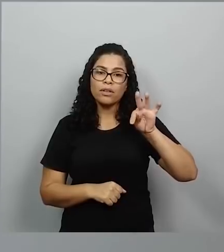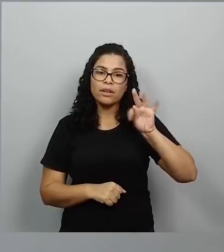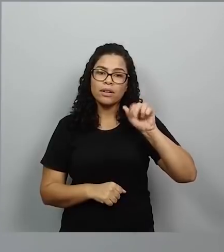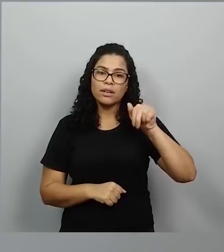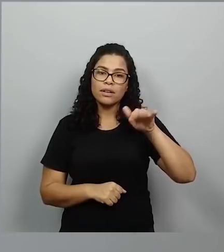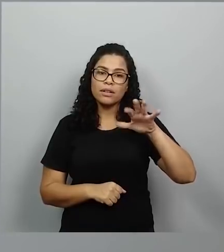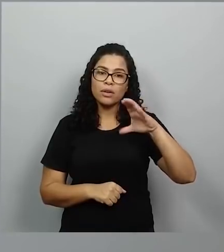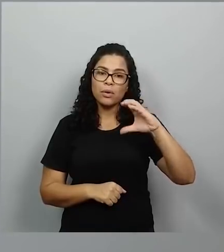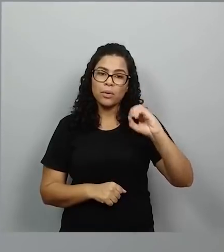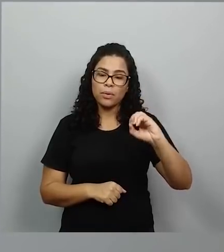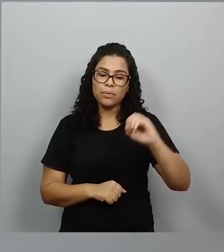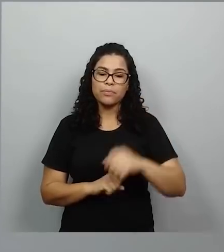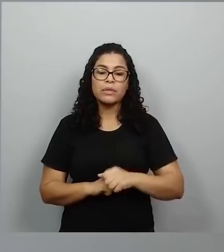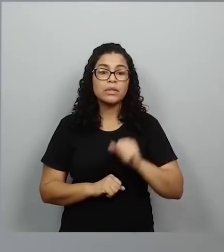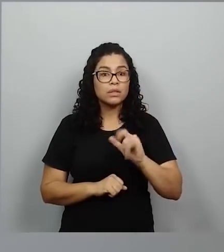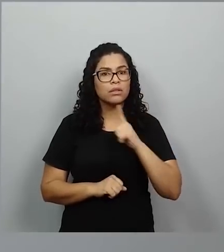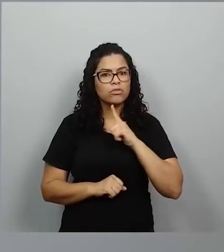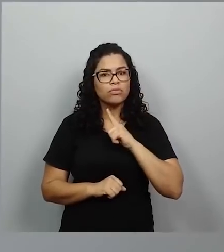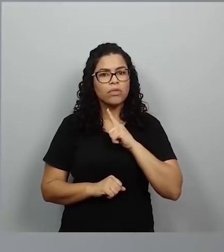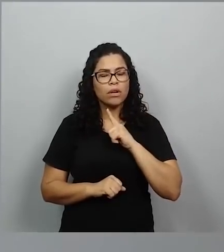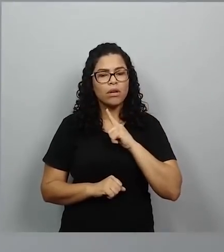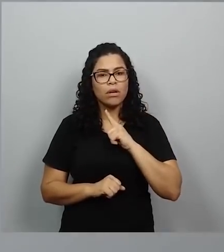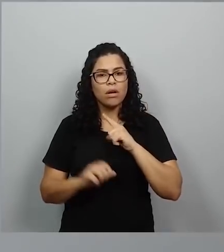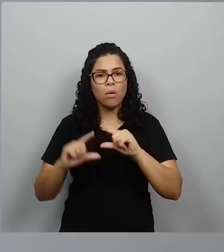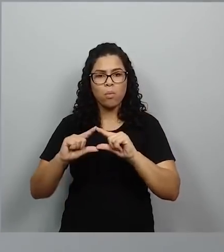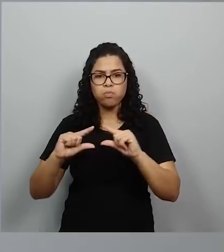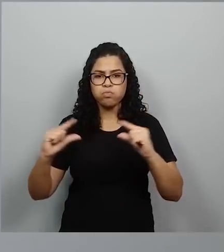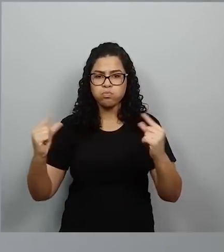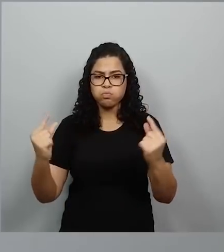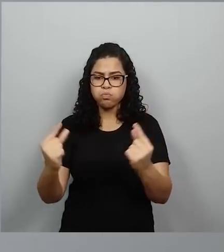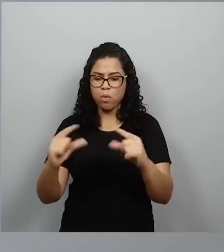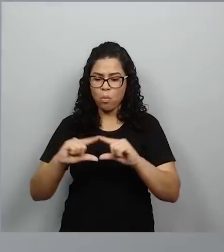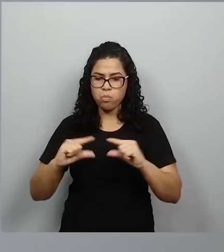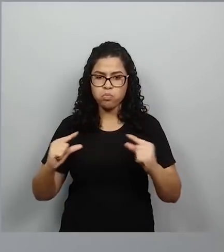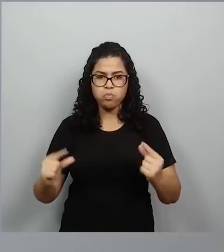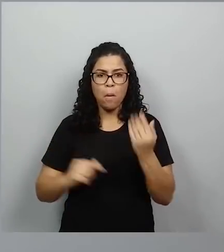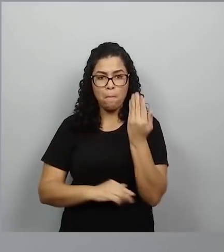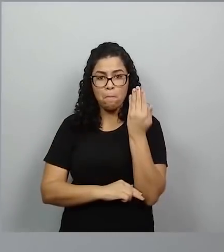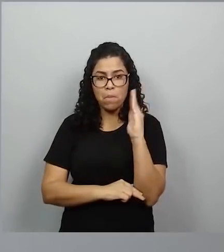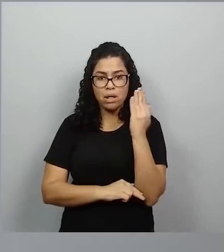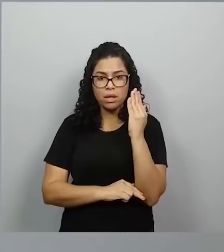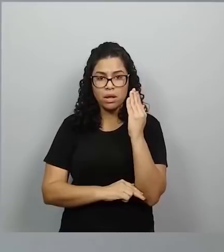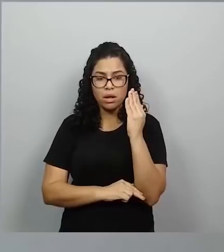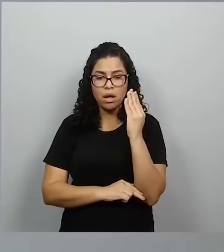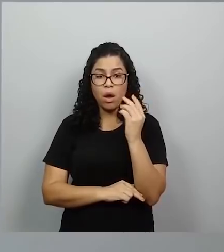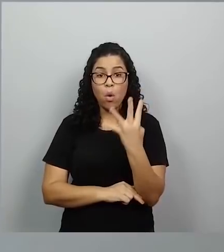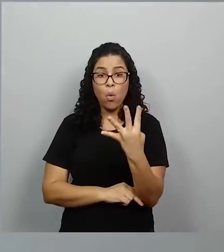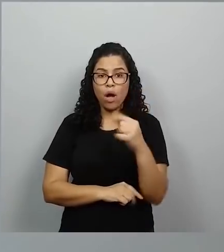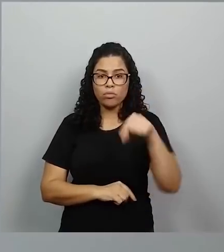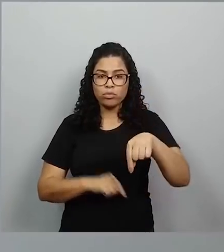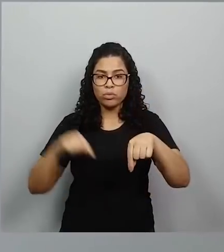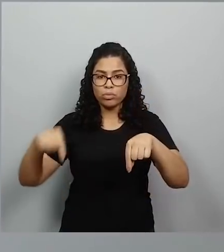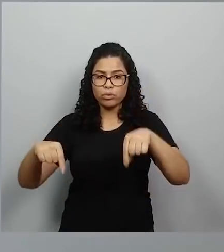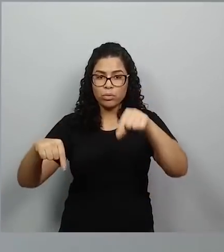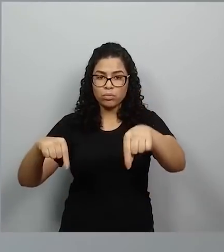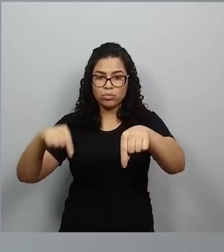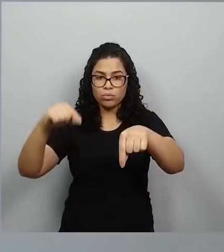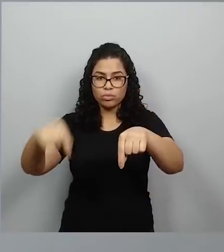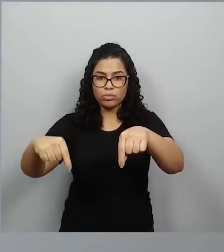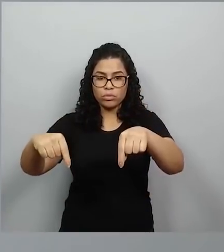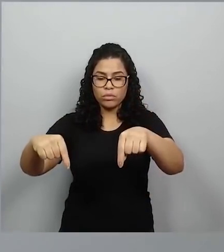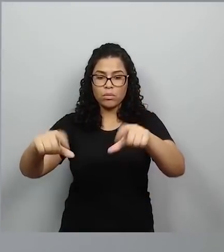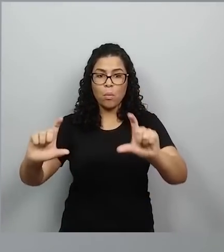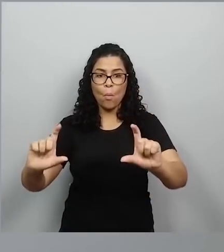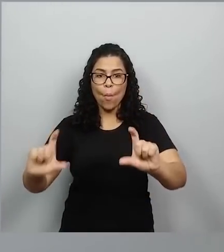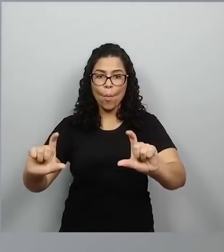Se você tiver 2 tábuas bem grossas de madeira, é só fazer 4 furos e colocar 4